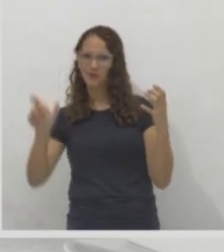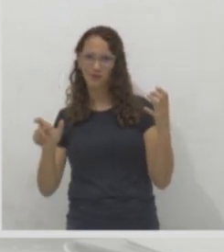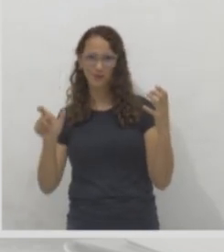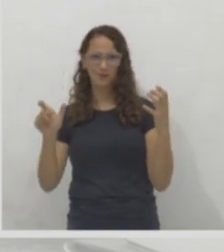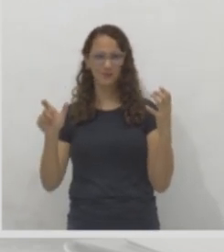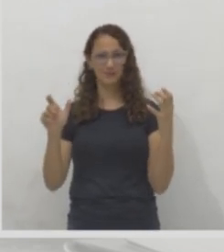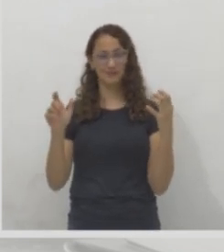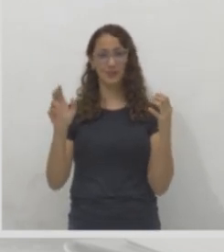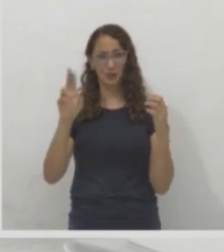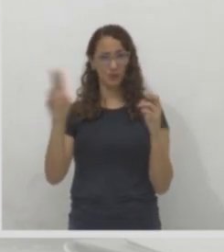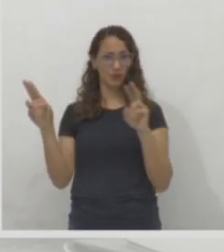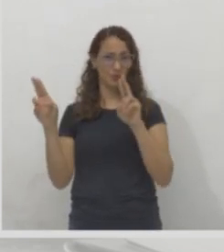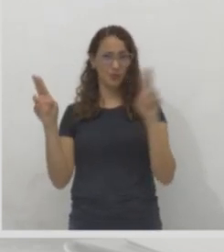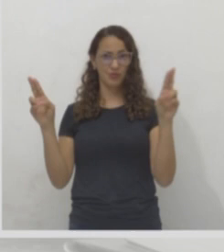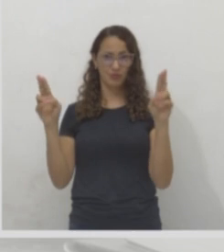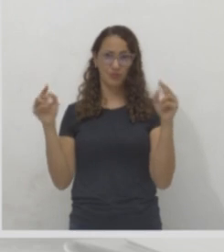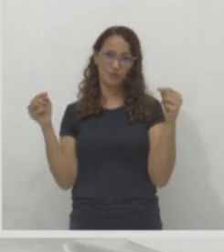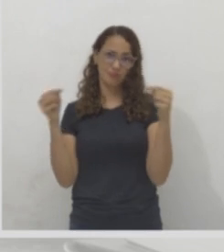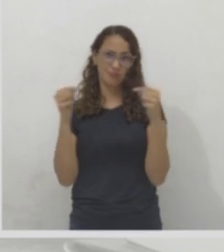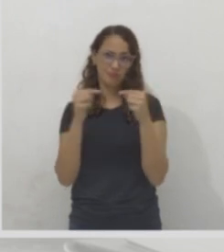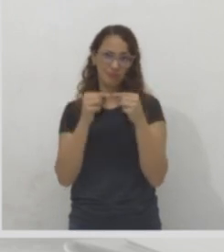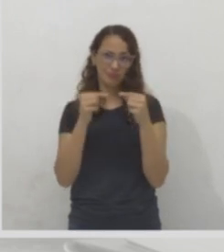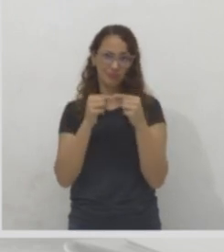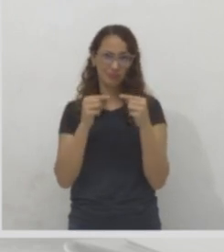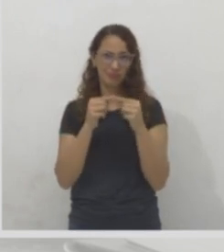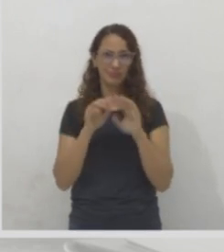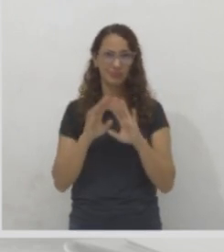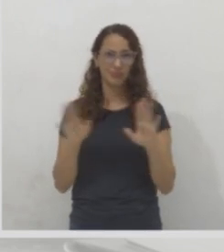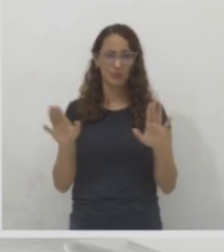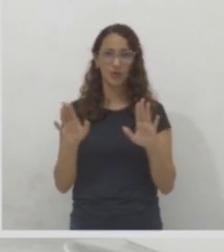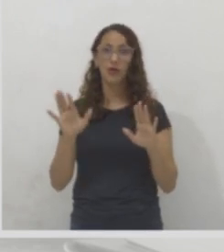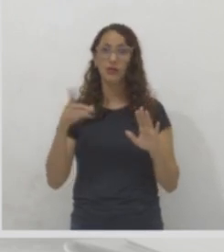ela está associada a uma imagem, como nós vemos aqui.